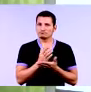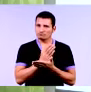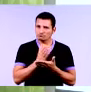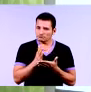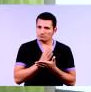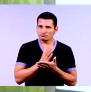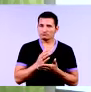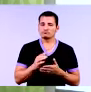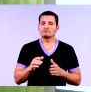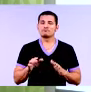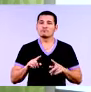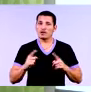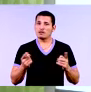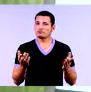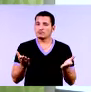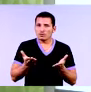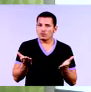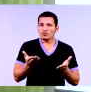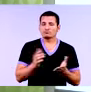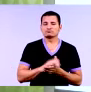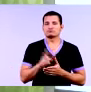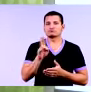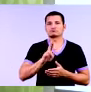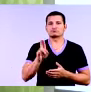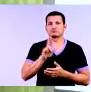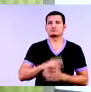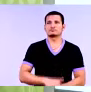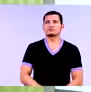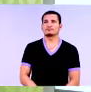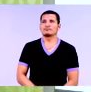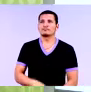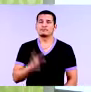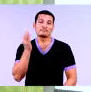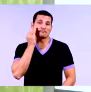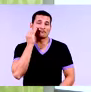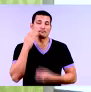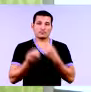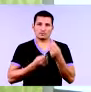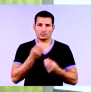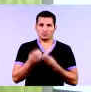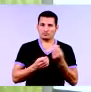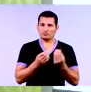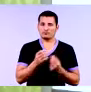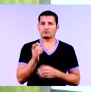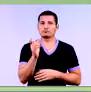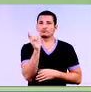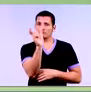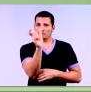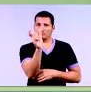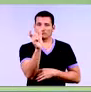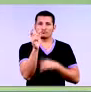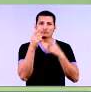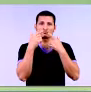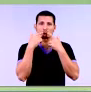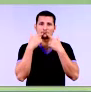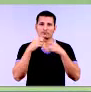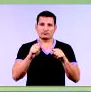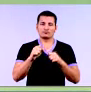tratadas nesse momento porque nós não utilizaremos isso. Vamos ver como declarar a linguagem, a variável.